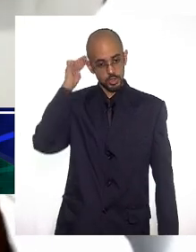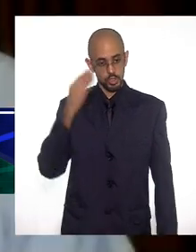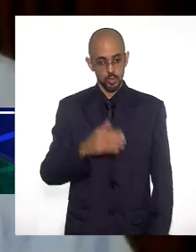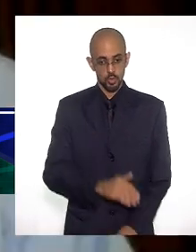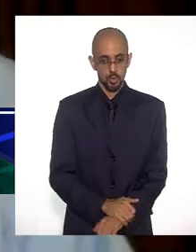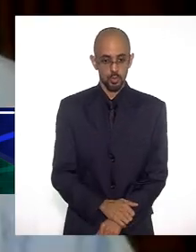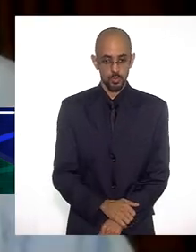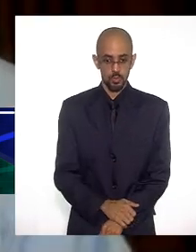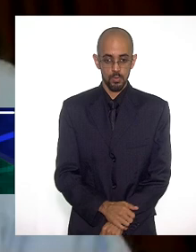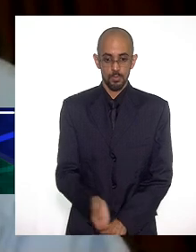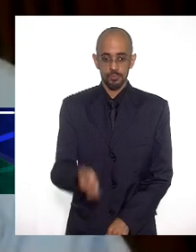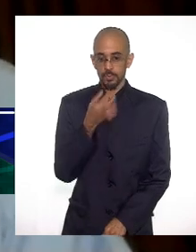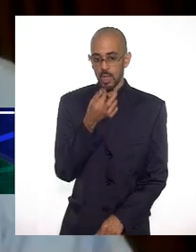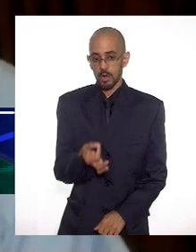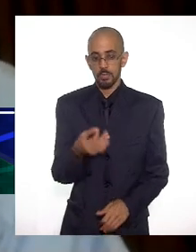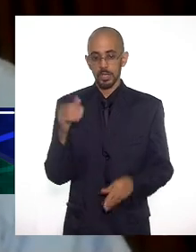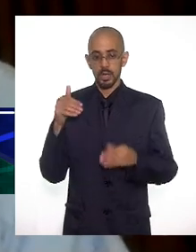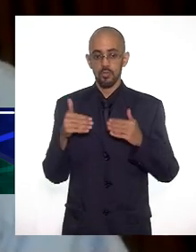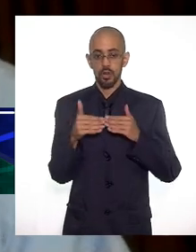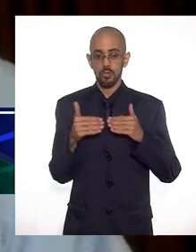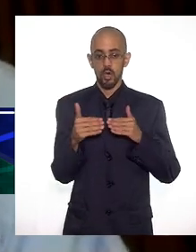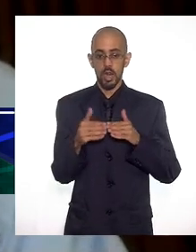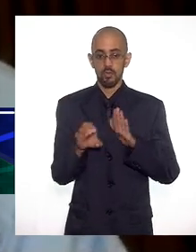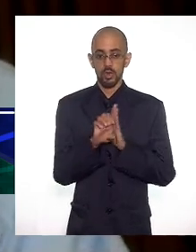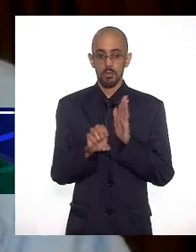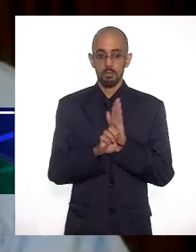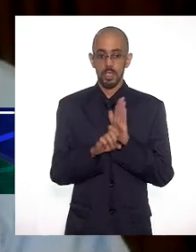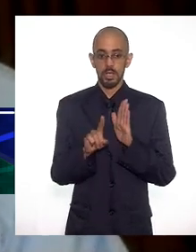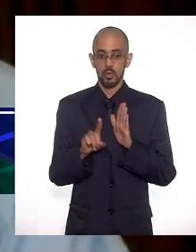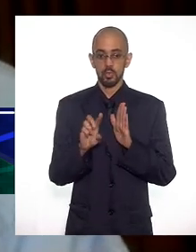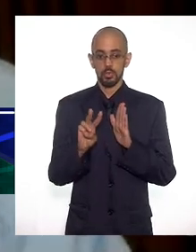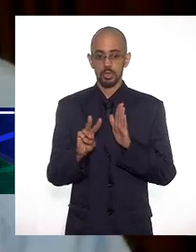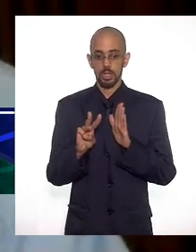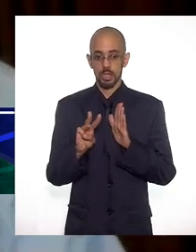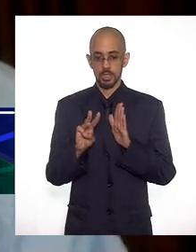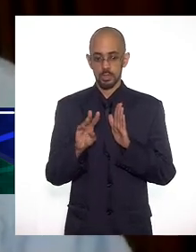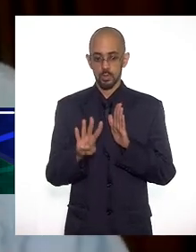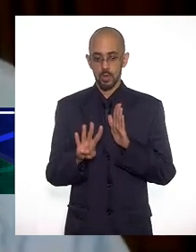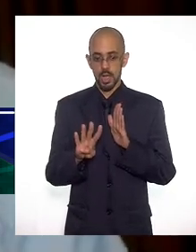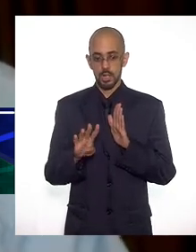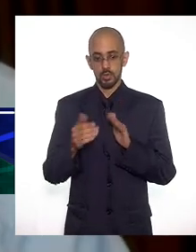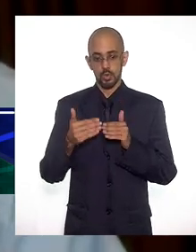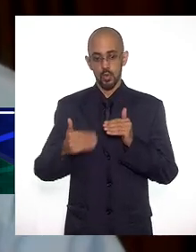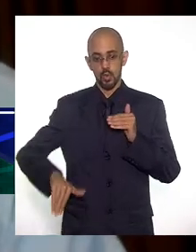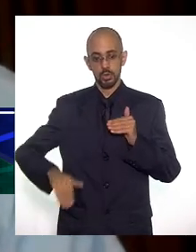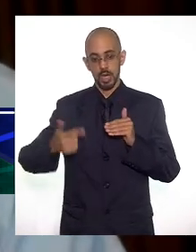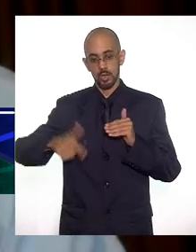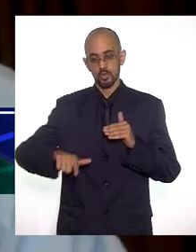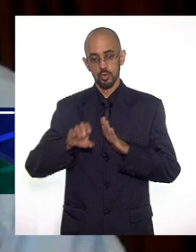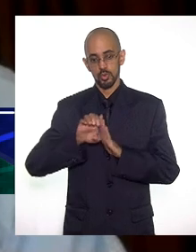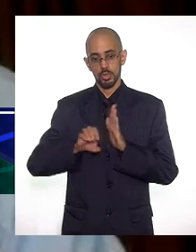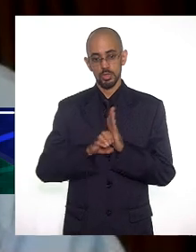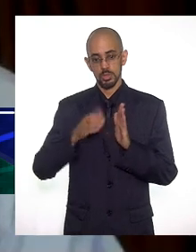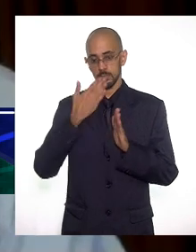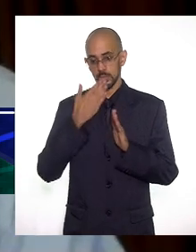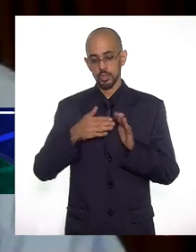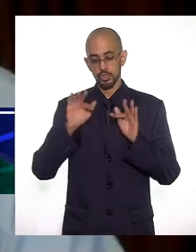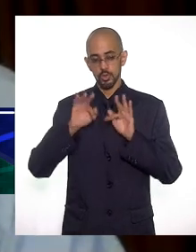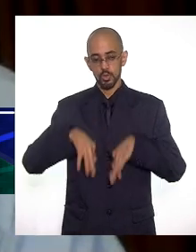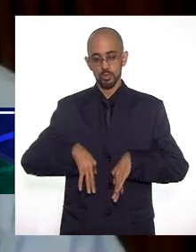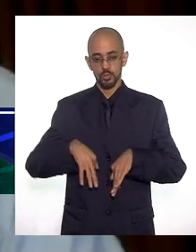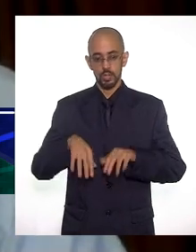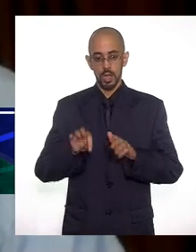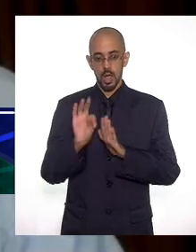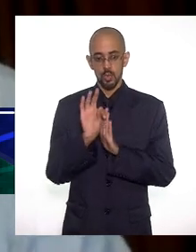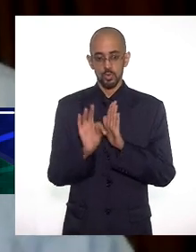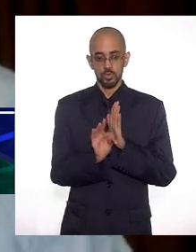Senhor presidente, o parecer é favorável às emendas 1, 3 e 4, contrário às demais emendas, concluindo por substitutivo, pedindo forma